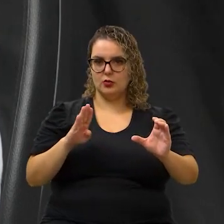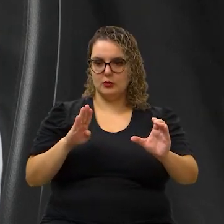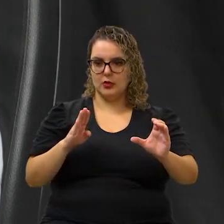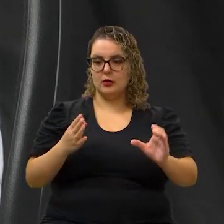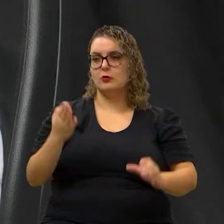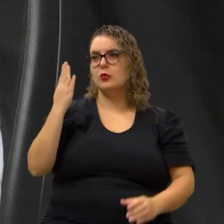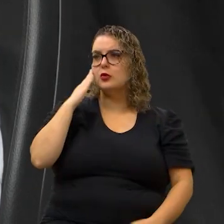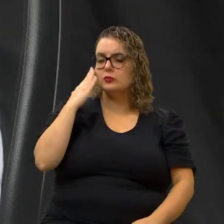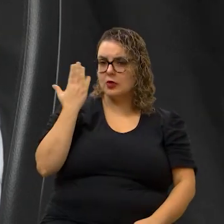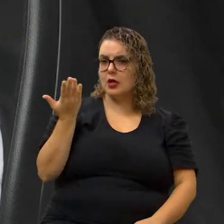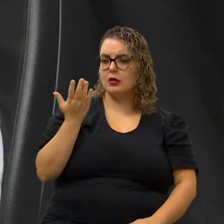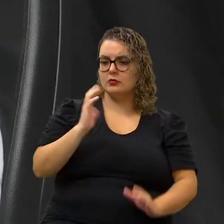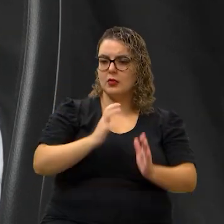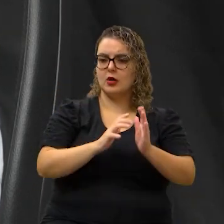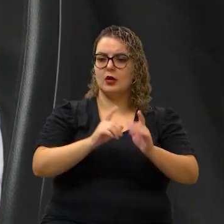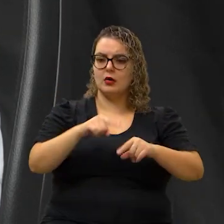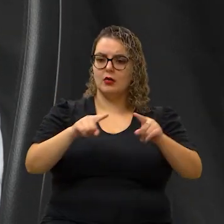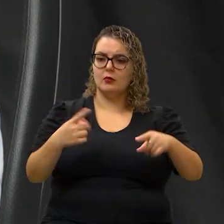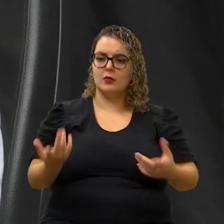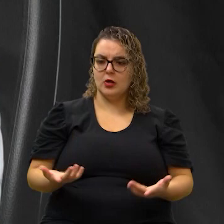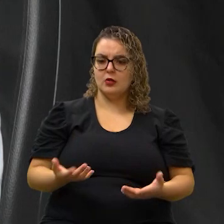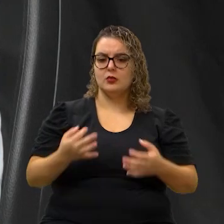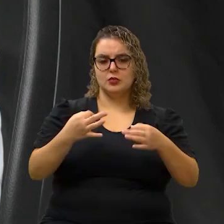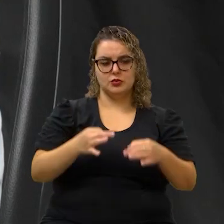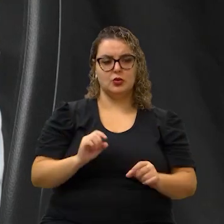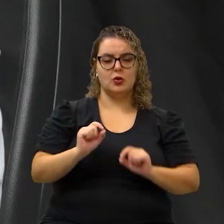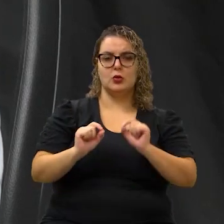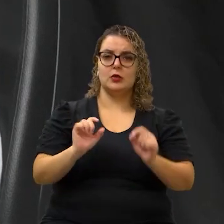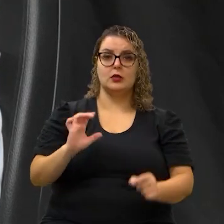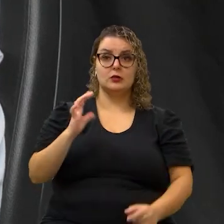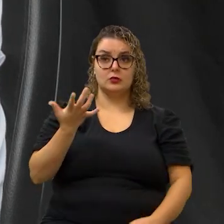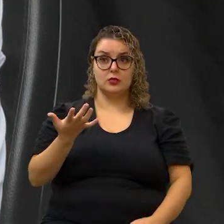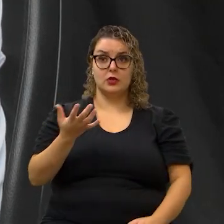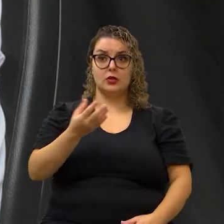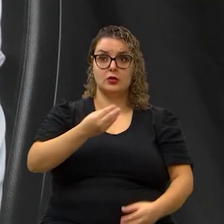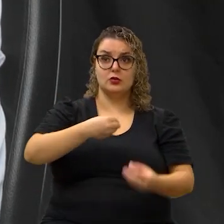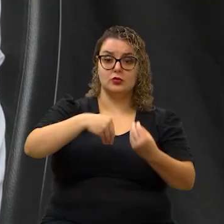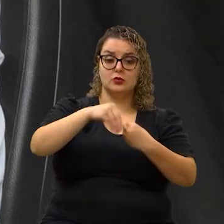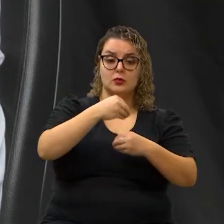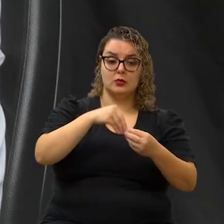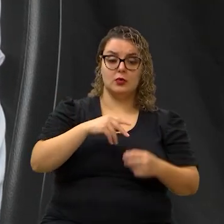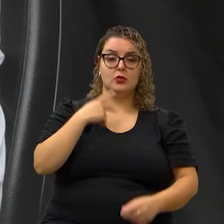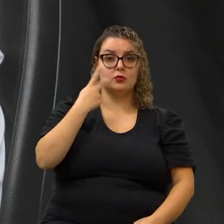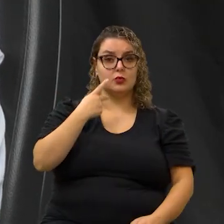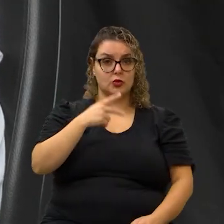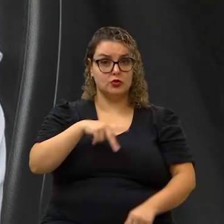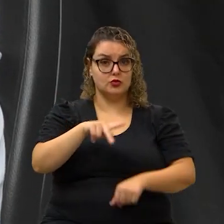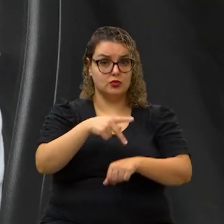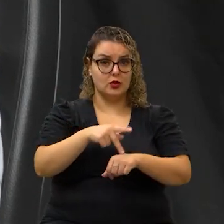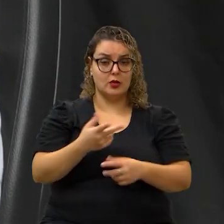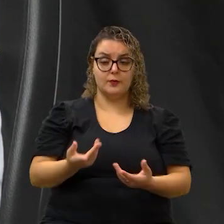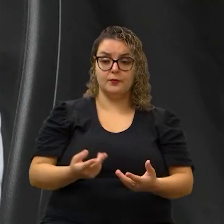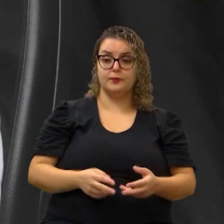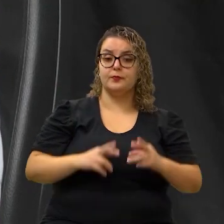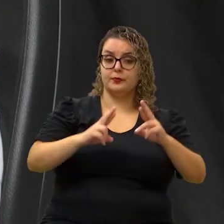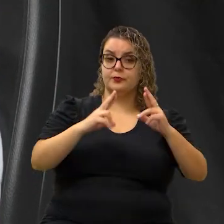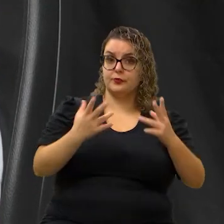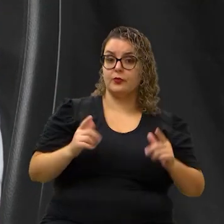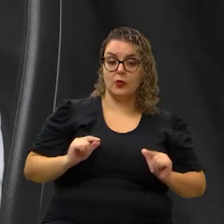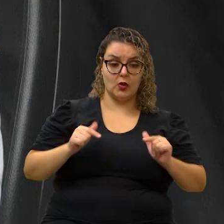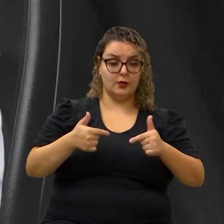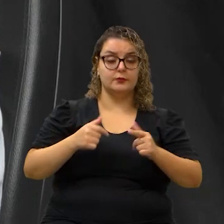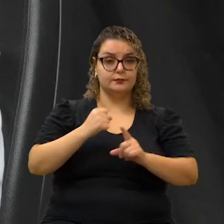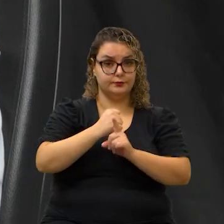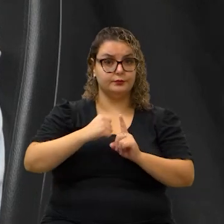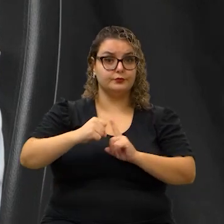entender que o PCdoB tinha uma avaliação correta sobre o que estava acontecendo na conjuntura política do país, né, a perspectiva também